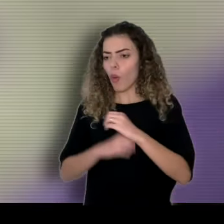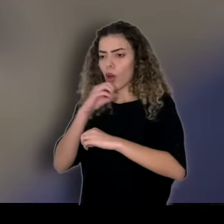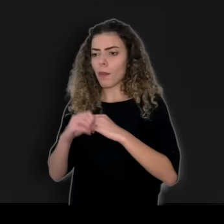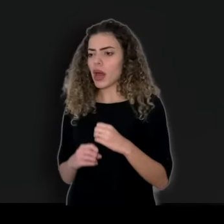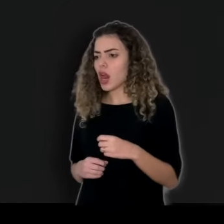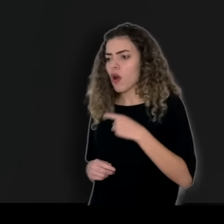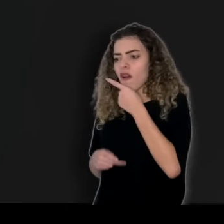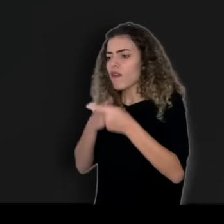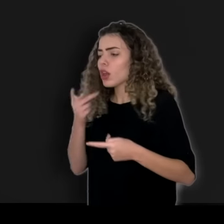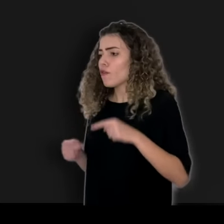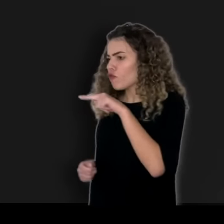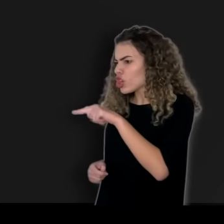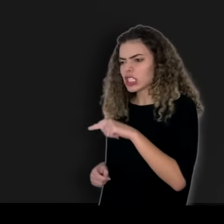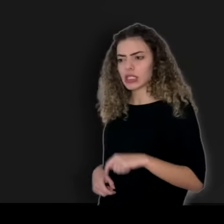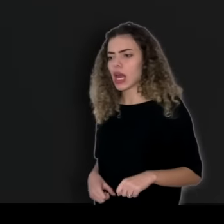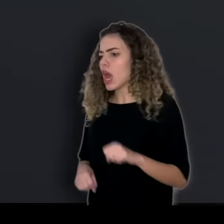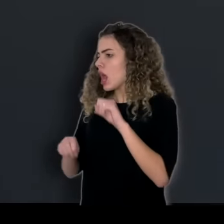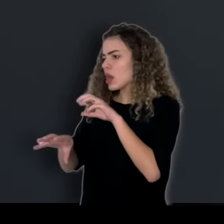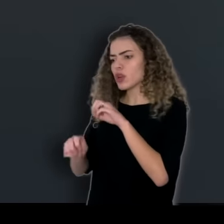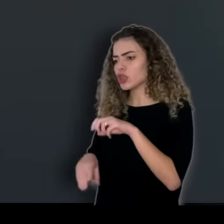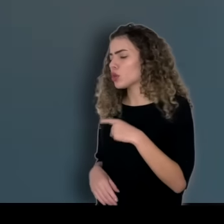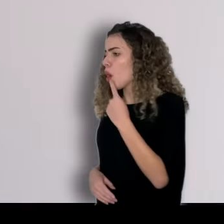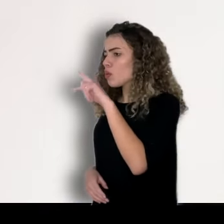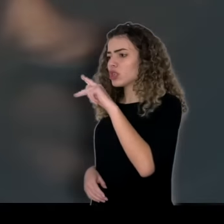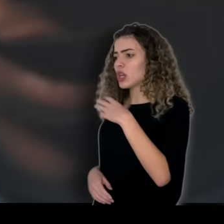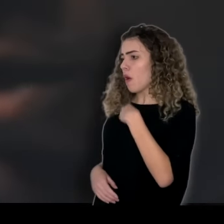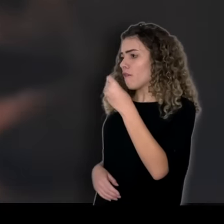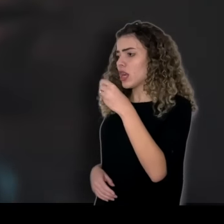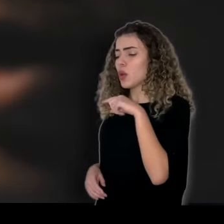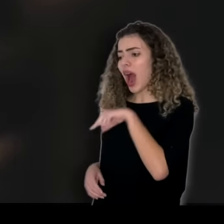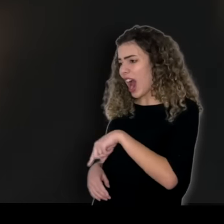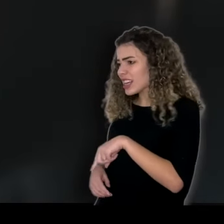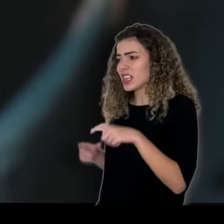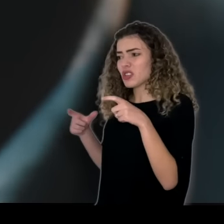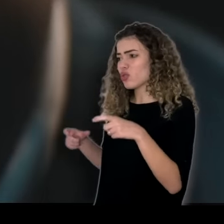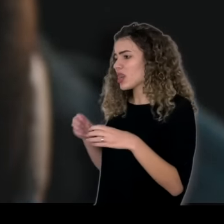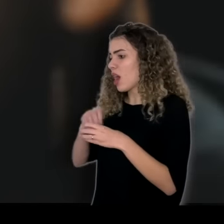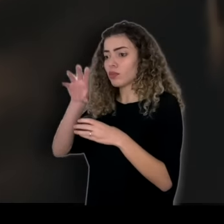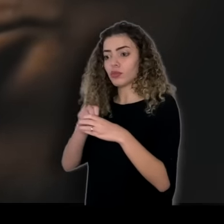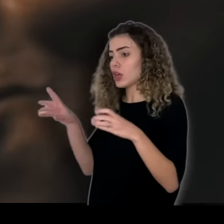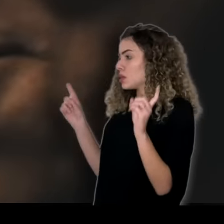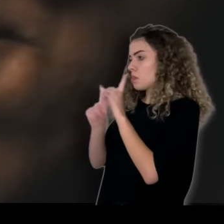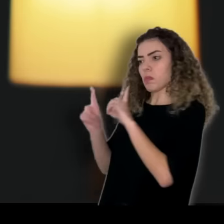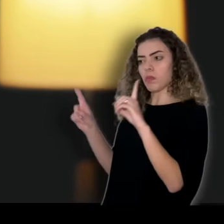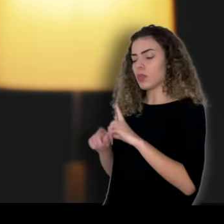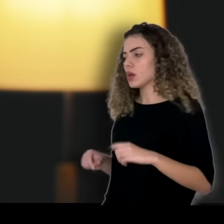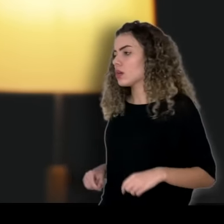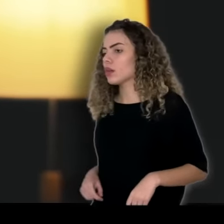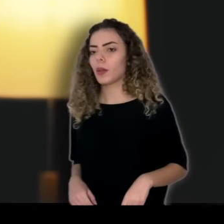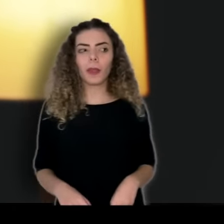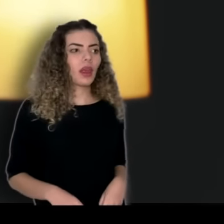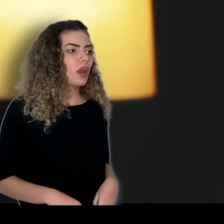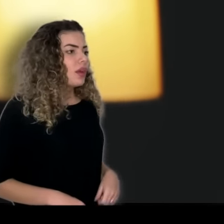a falar Será que para o teu filho tu não deu educação? Aqui não é lugar de jogar papel no chão E